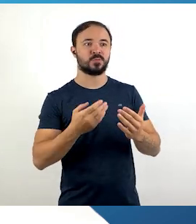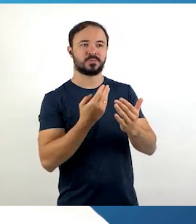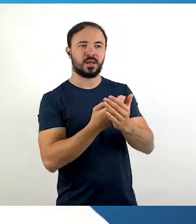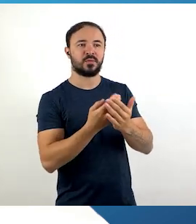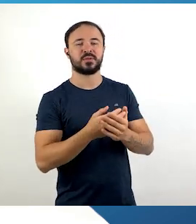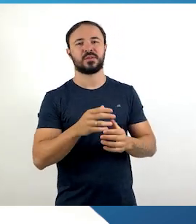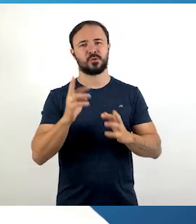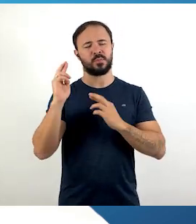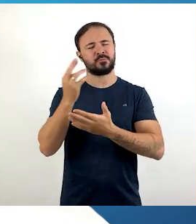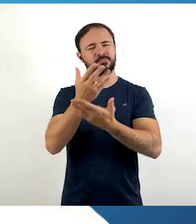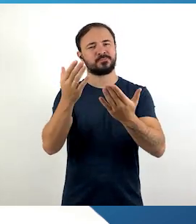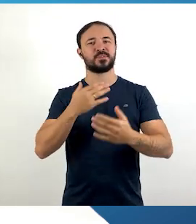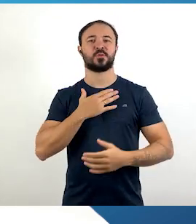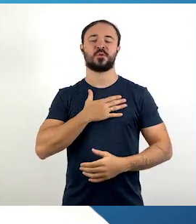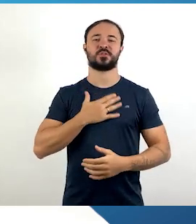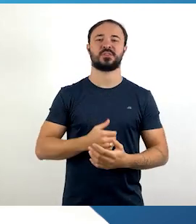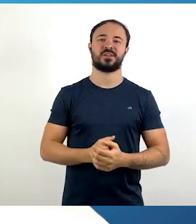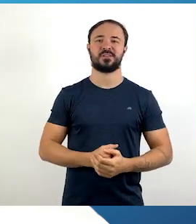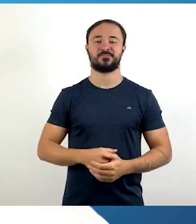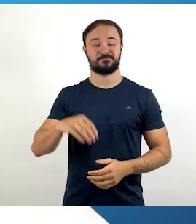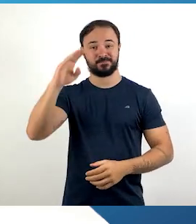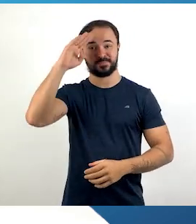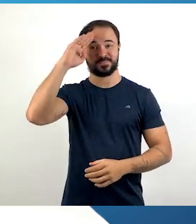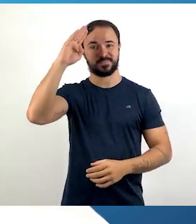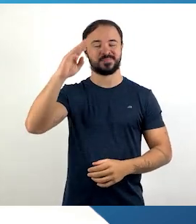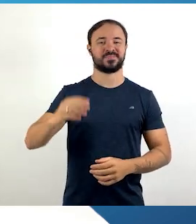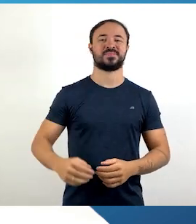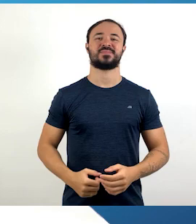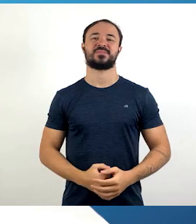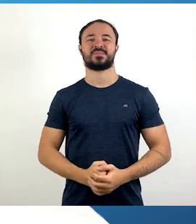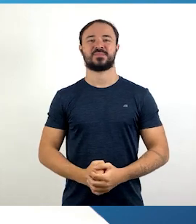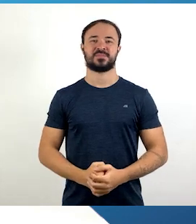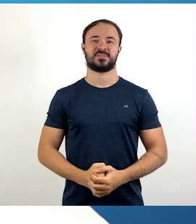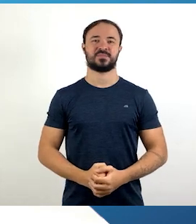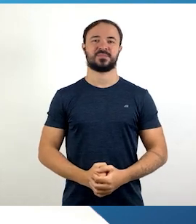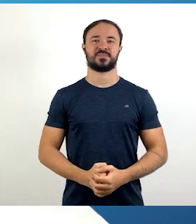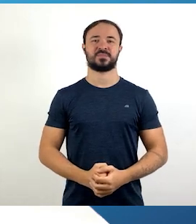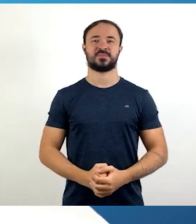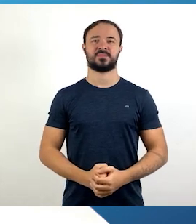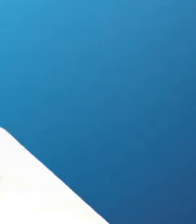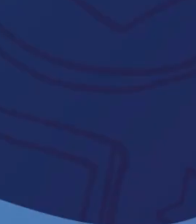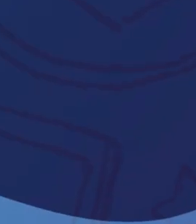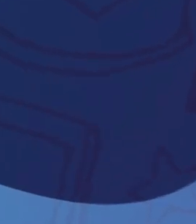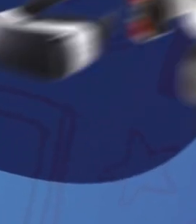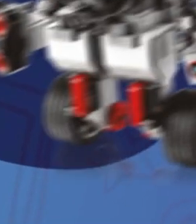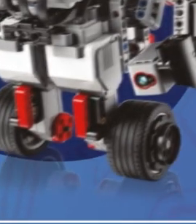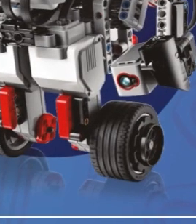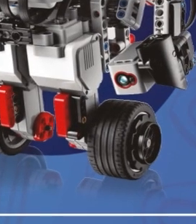hoje, espero que vocês tenham gostado. Eu fico por aqui, até a próxima. Tchau!